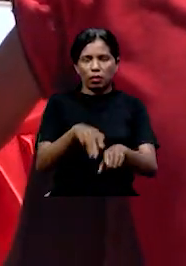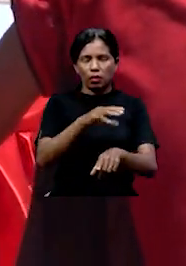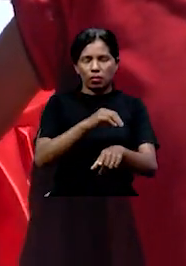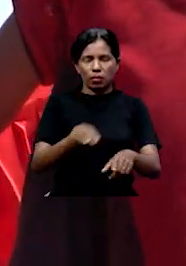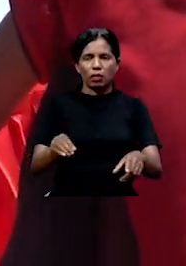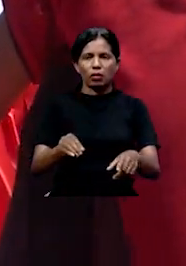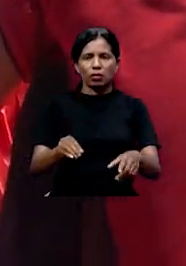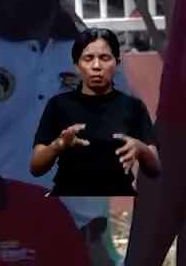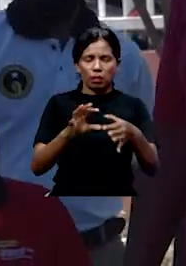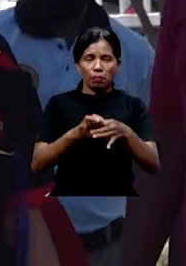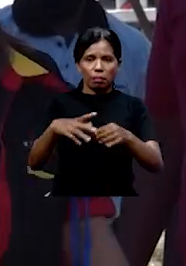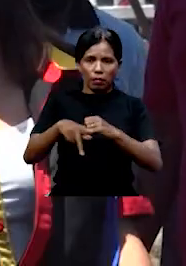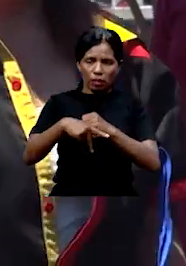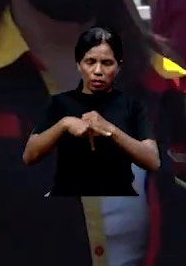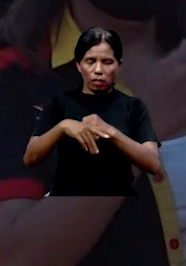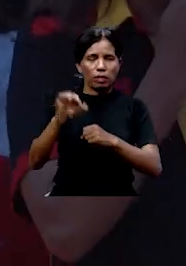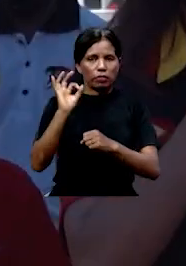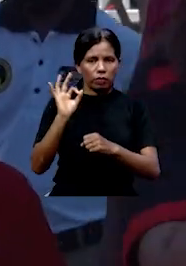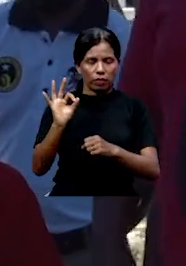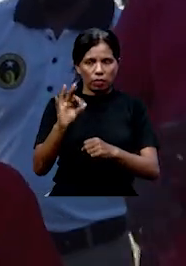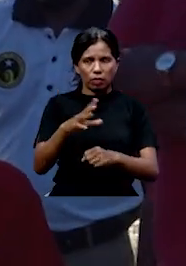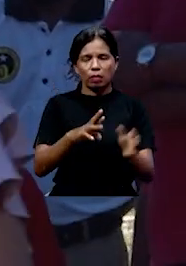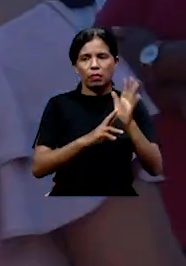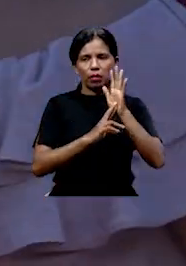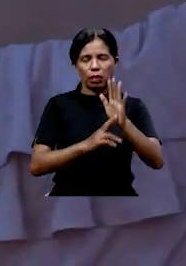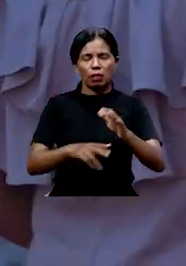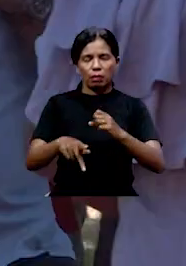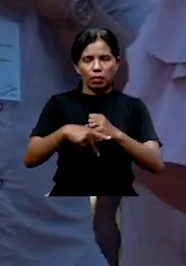militante partido Fretilin representante husi partido